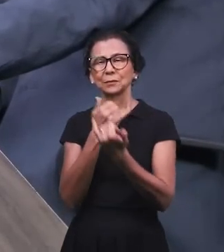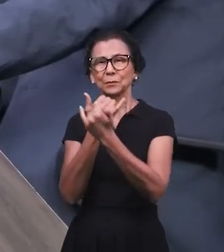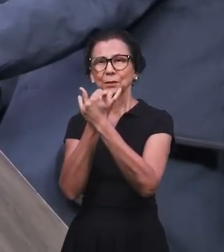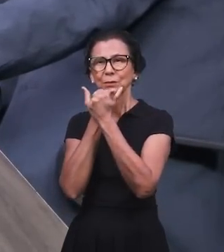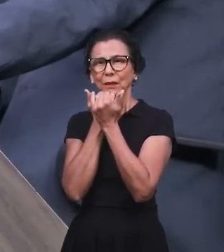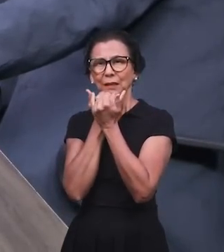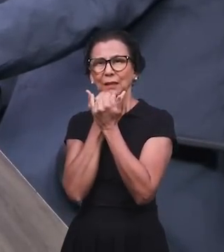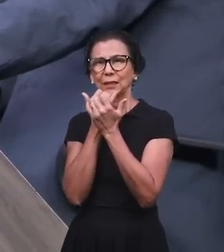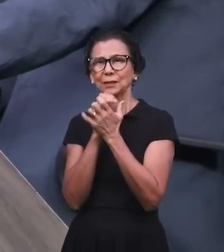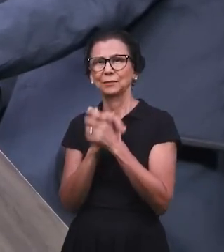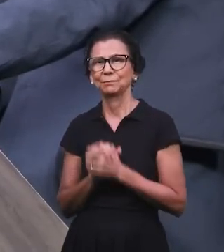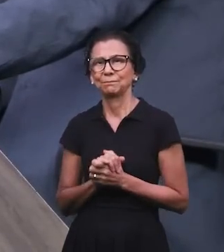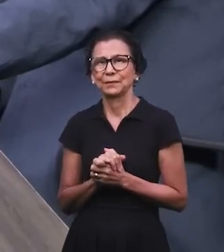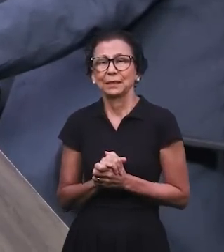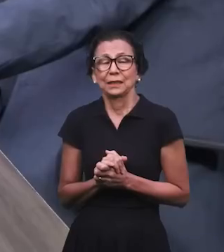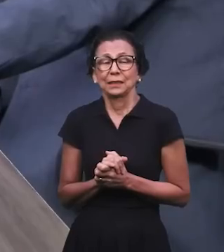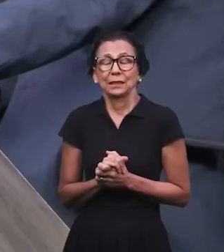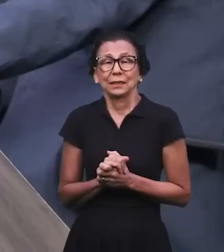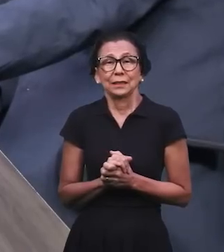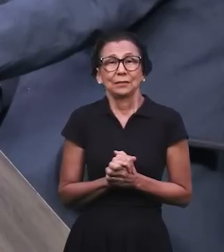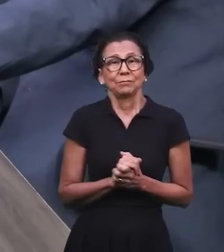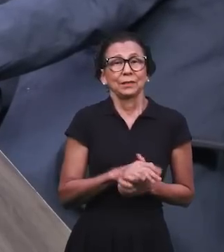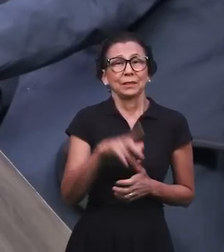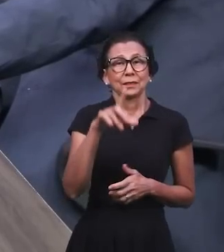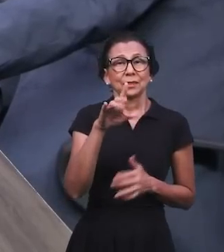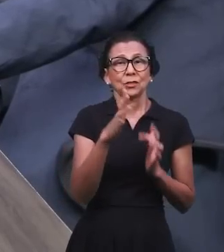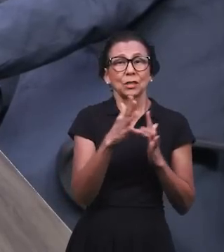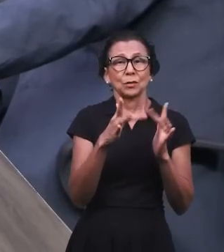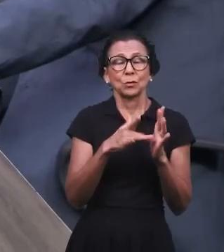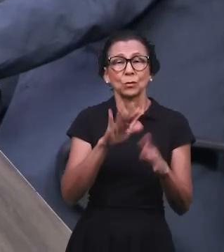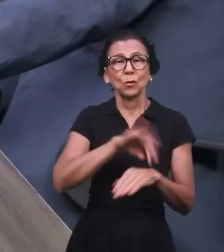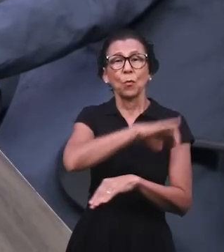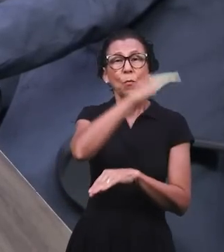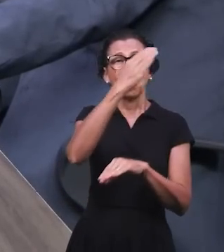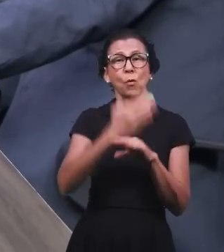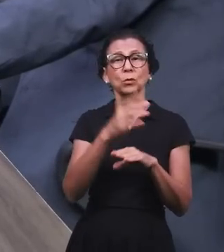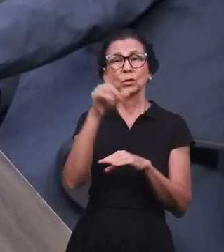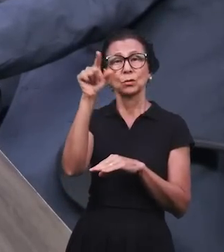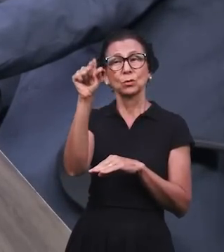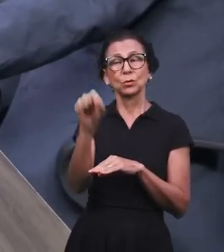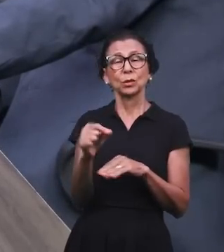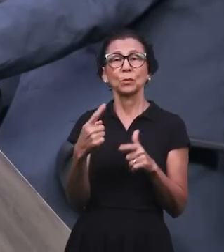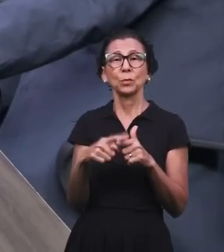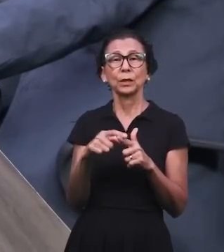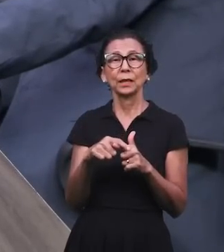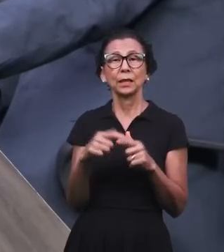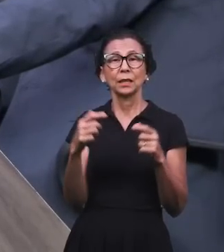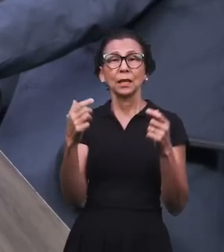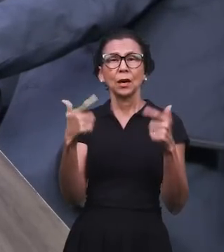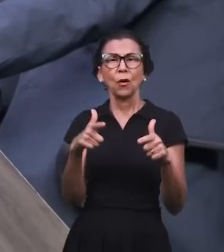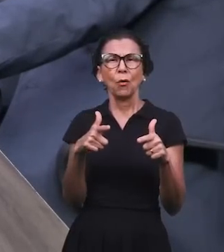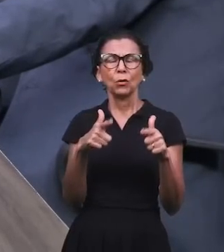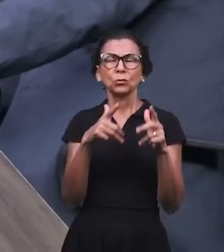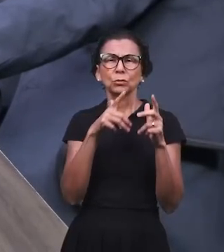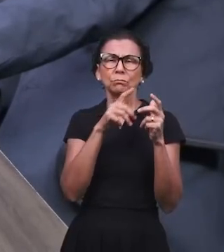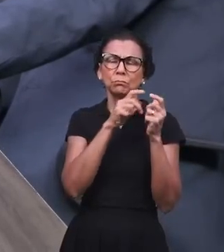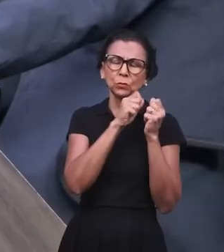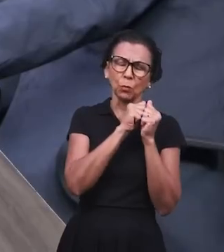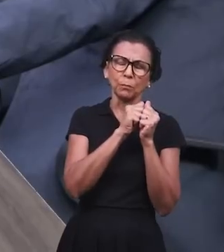porque ele não tinha onde pousar. Exatamente. Então aqui a gente vê o vale, e que quando o povo